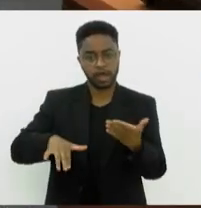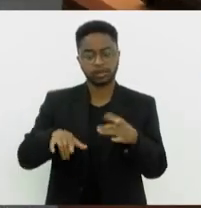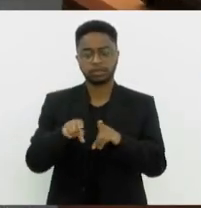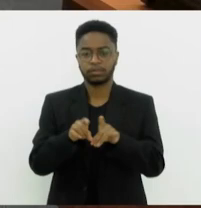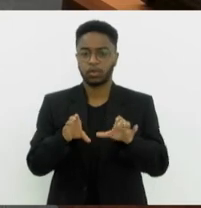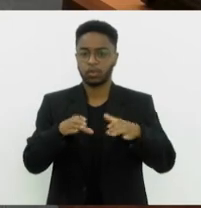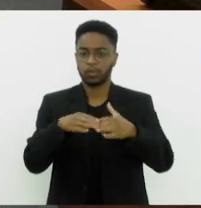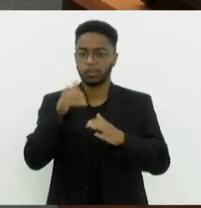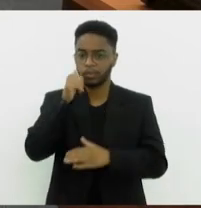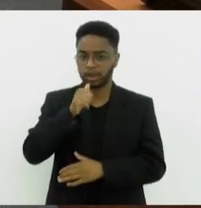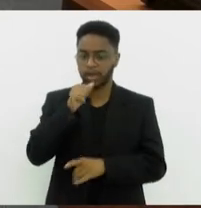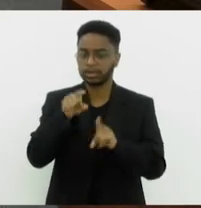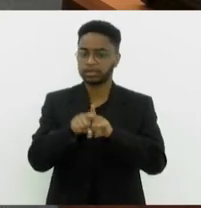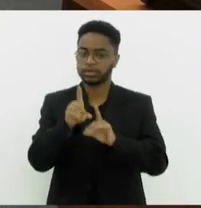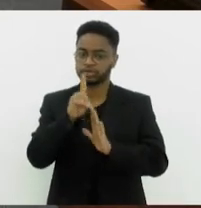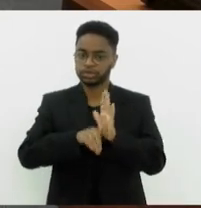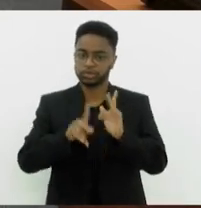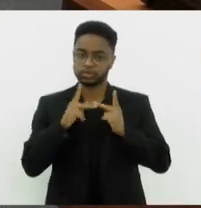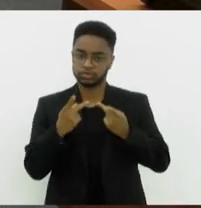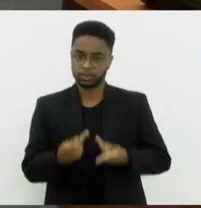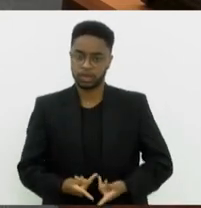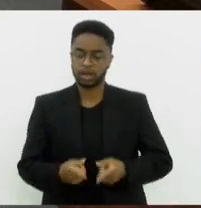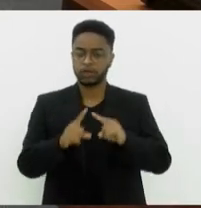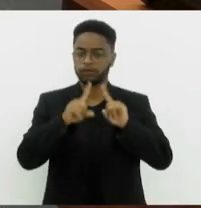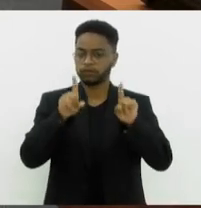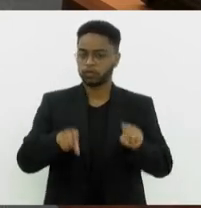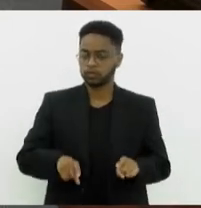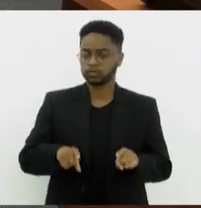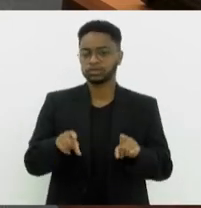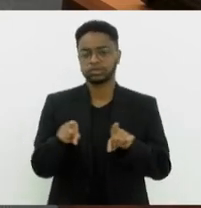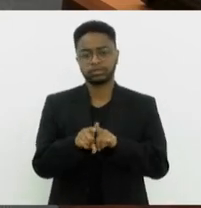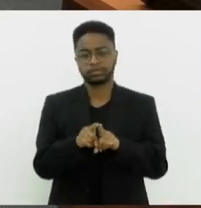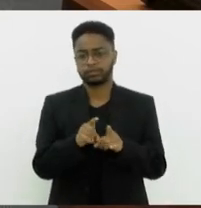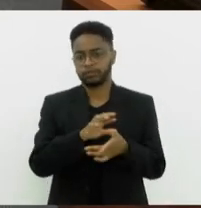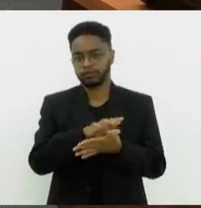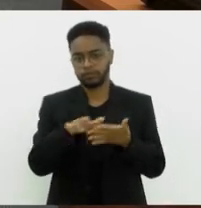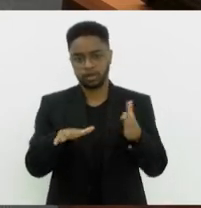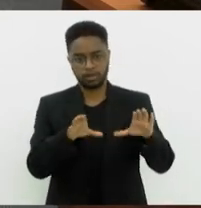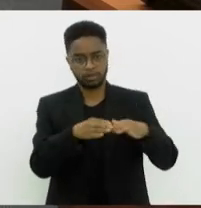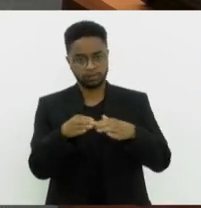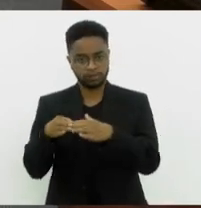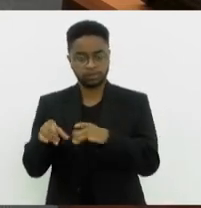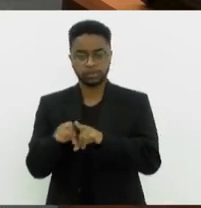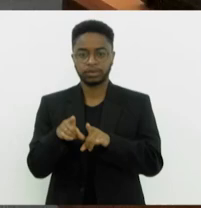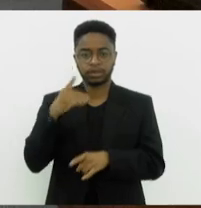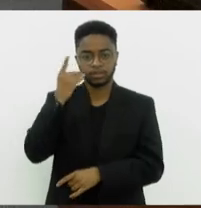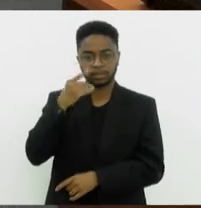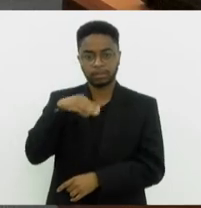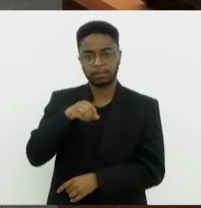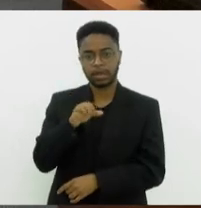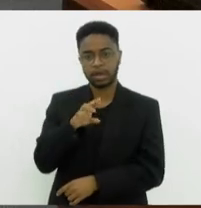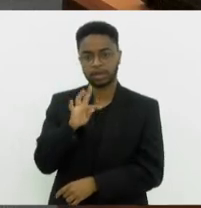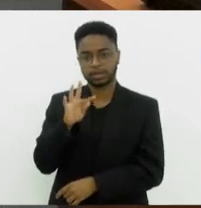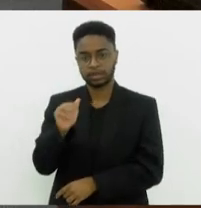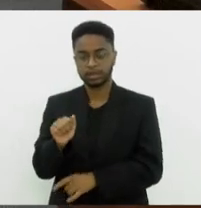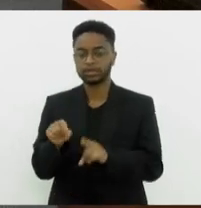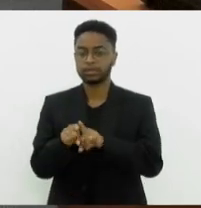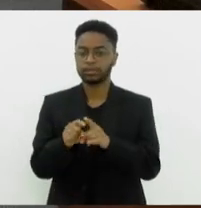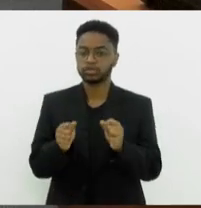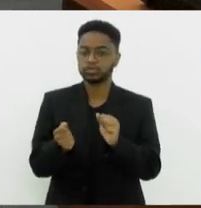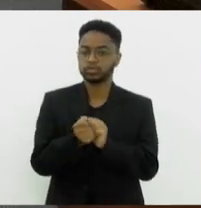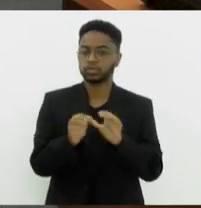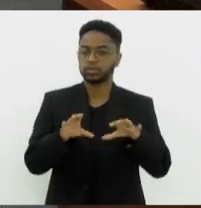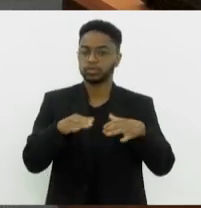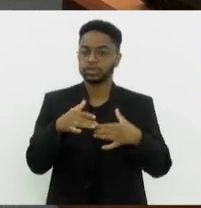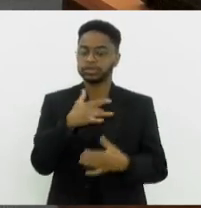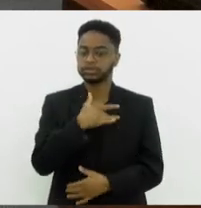Mulher, Direitos Humanos, Servidores. A deputada Marta Rocha defendeu esses temas até na Comissão da Saúde. A gente tem que